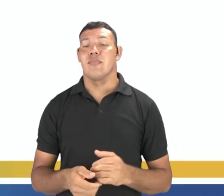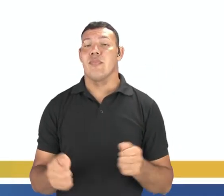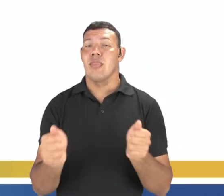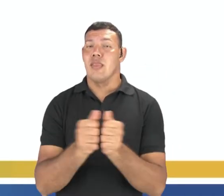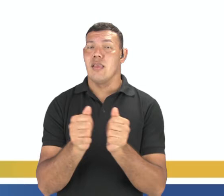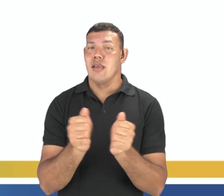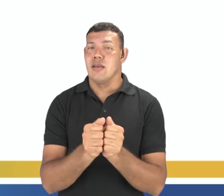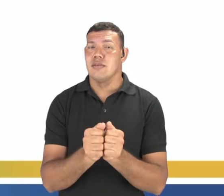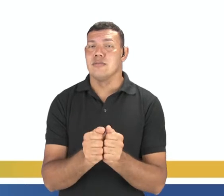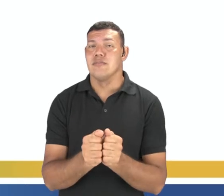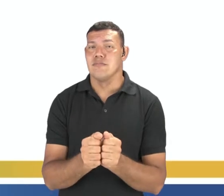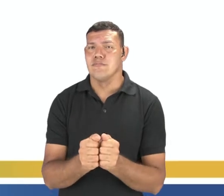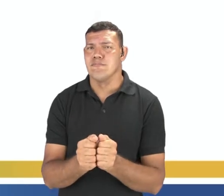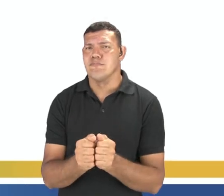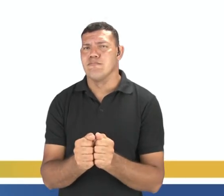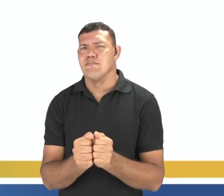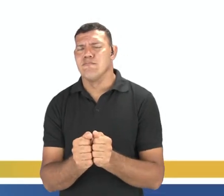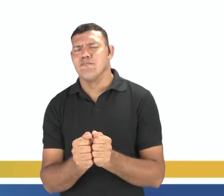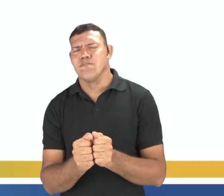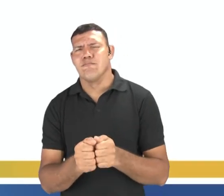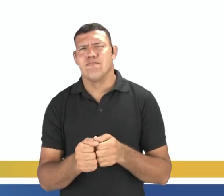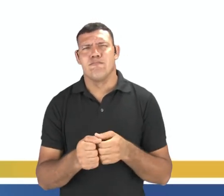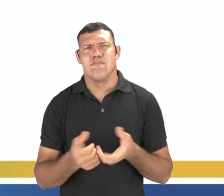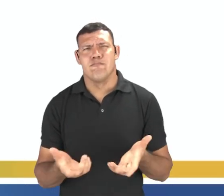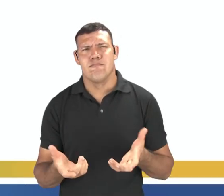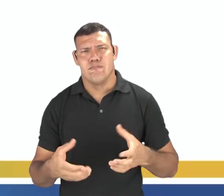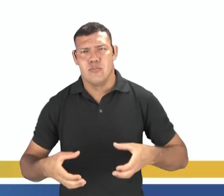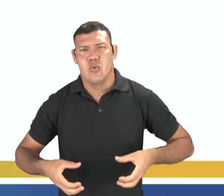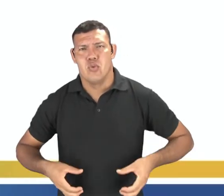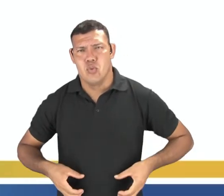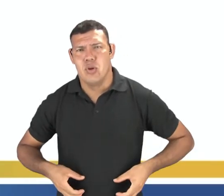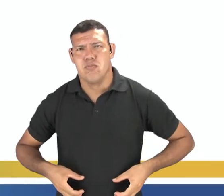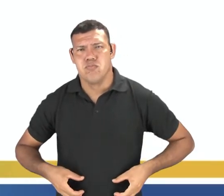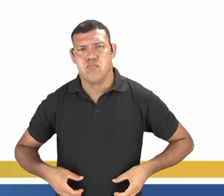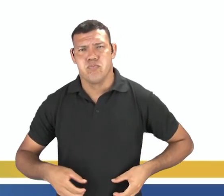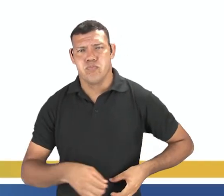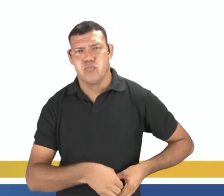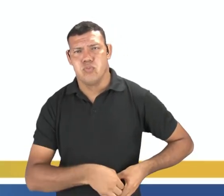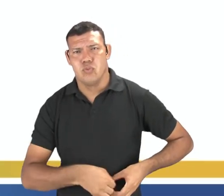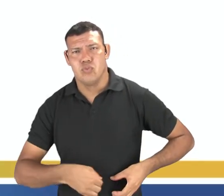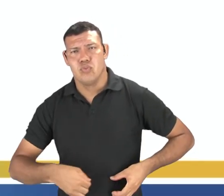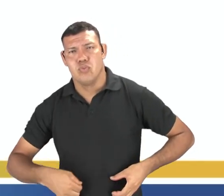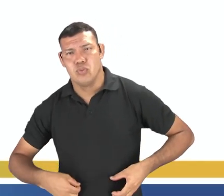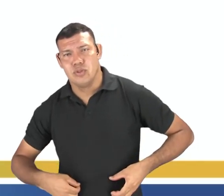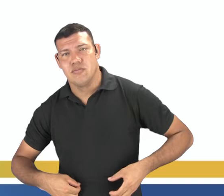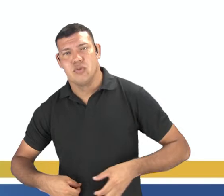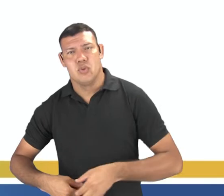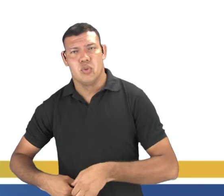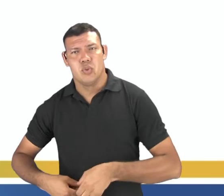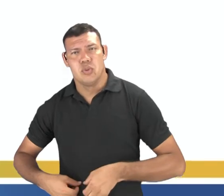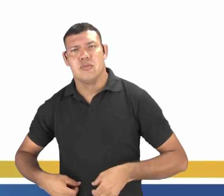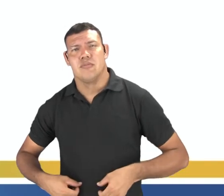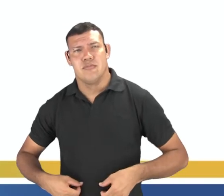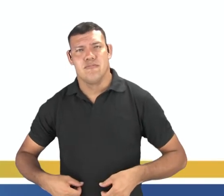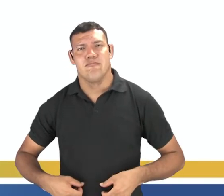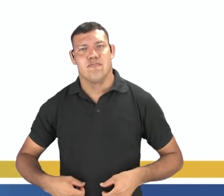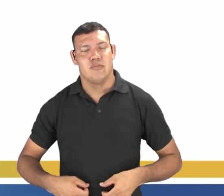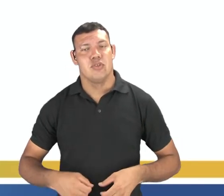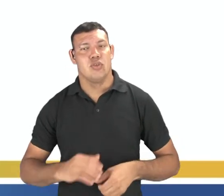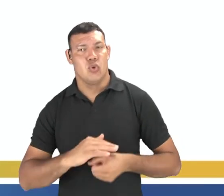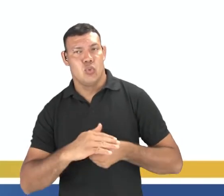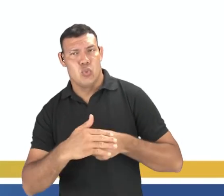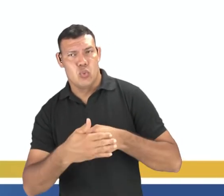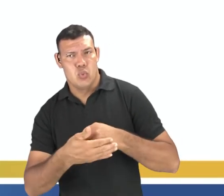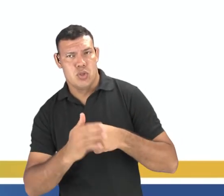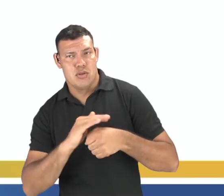ao introito existem pequenas glândulas chamadas de glândulas de Bartolin. Essas glândulas elas servem para lubrificar